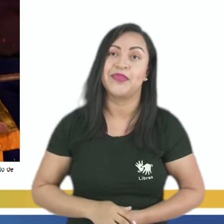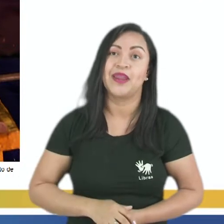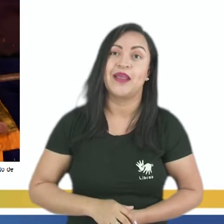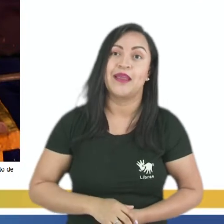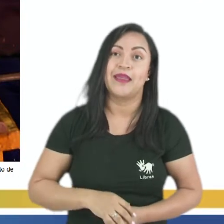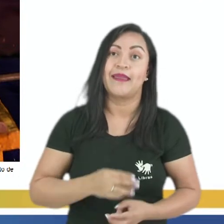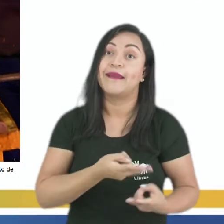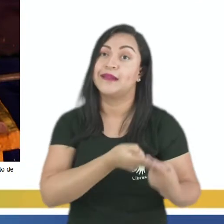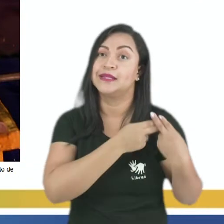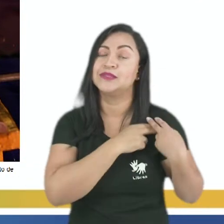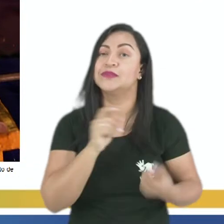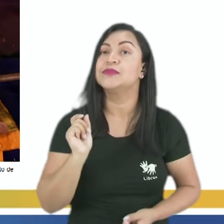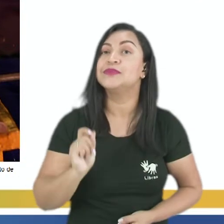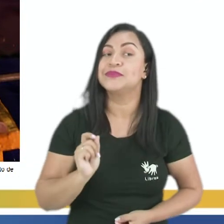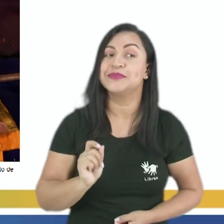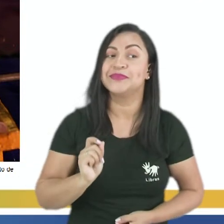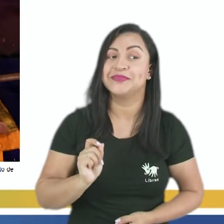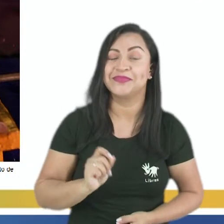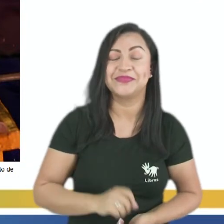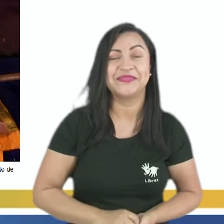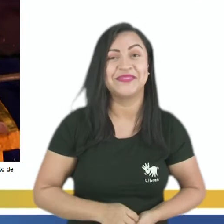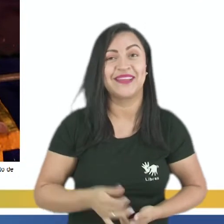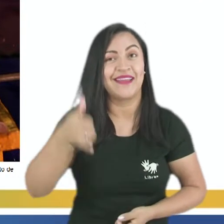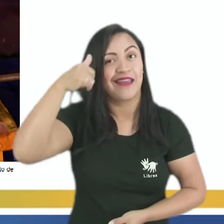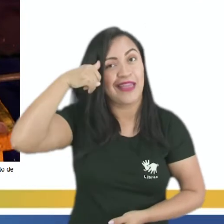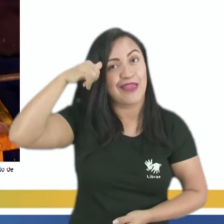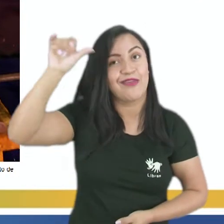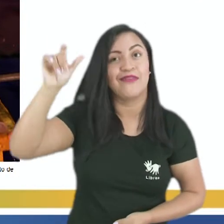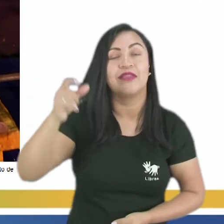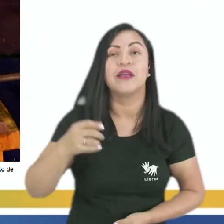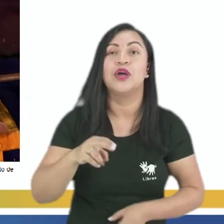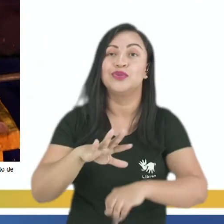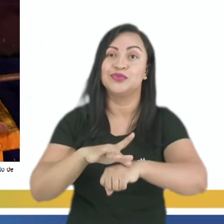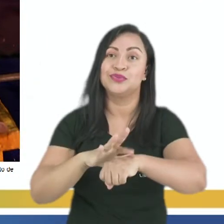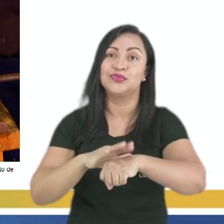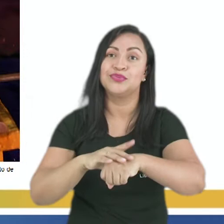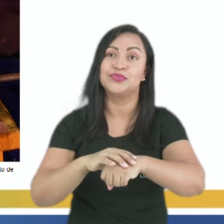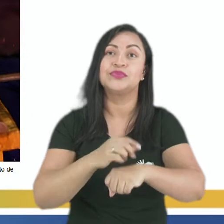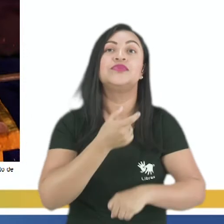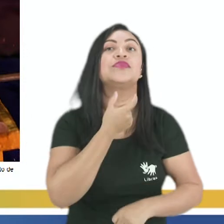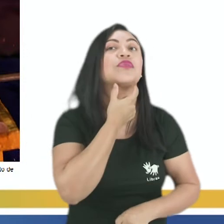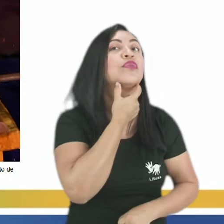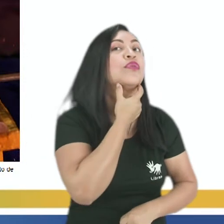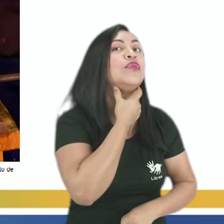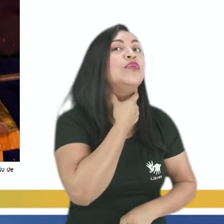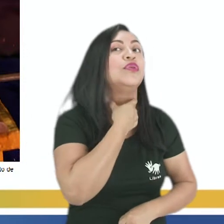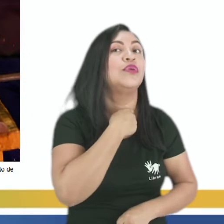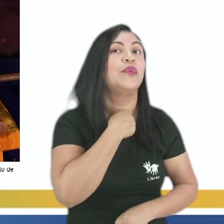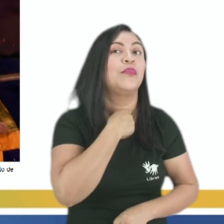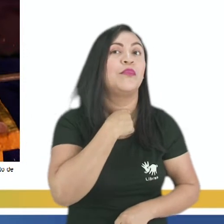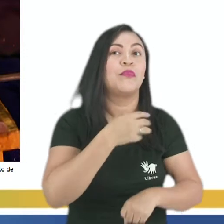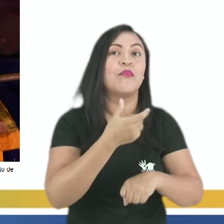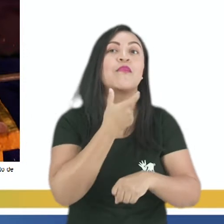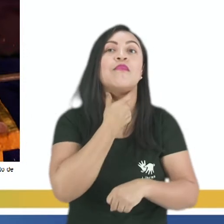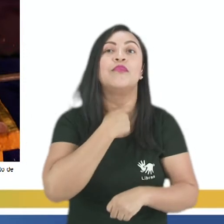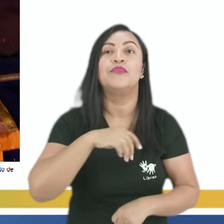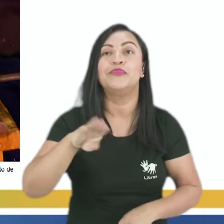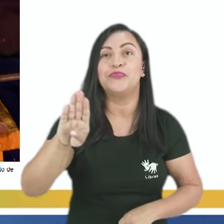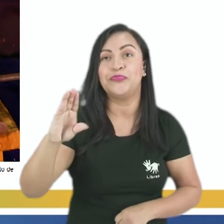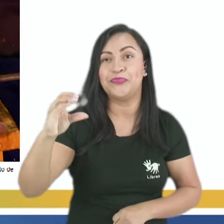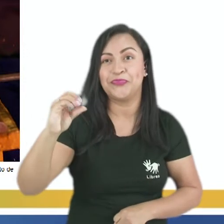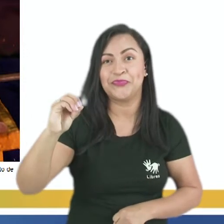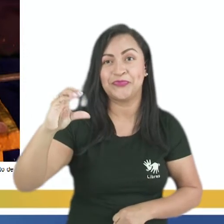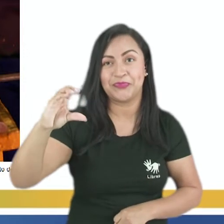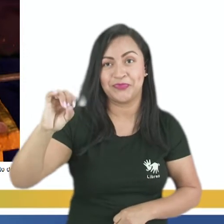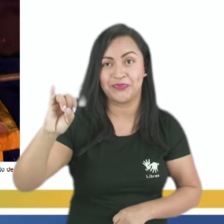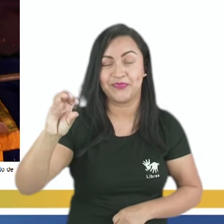é necessário para que evite a presença, a manifestação daquilo que nós chamamos de bócio. Nós